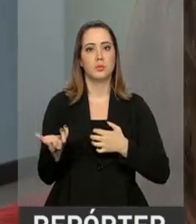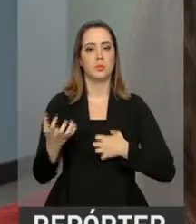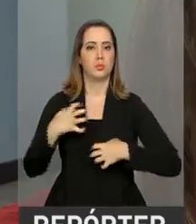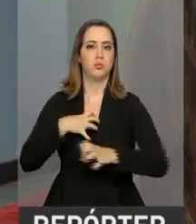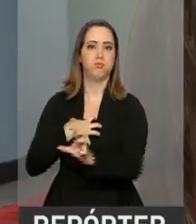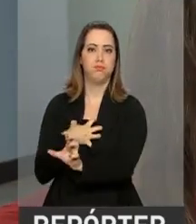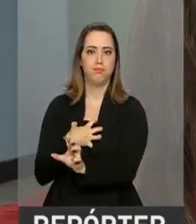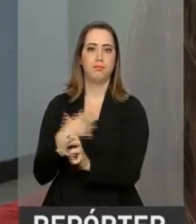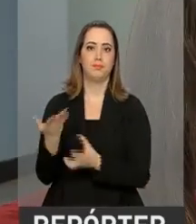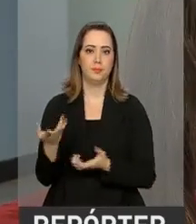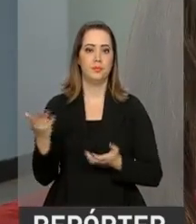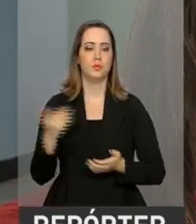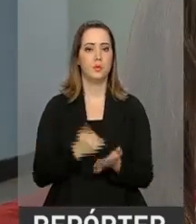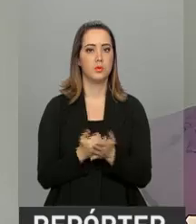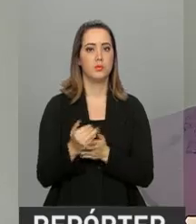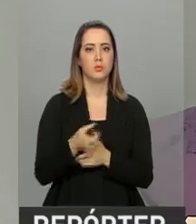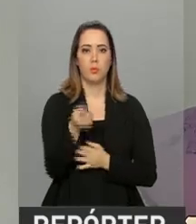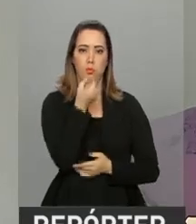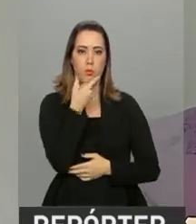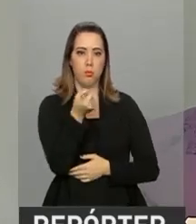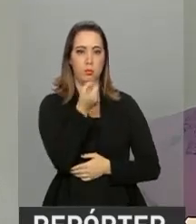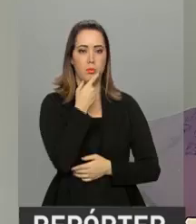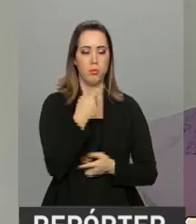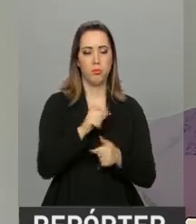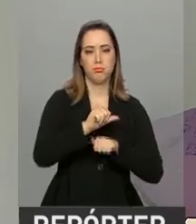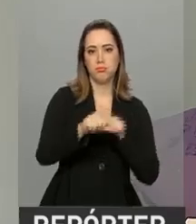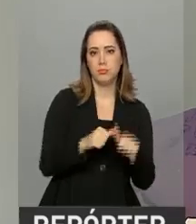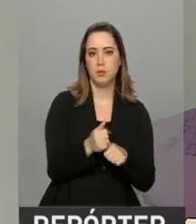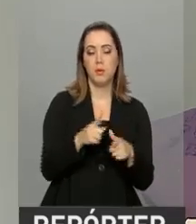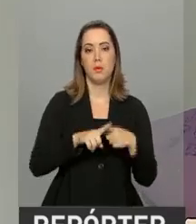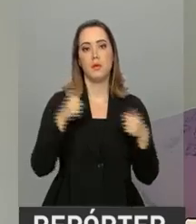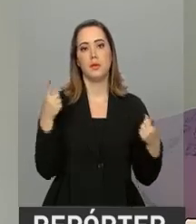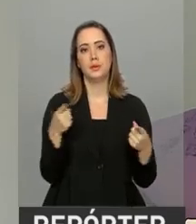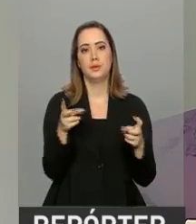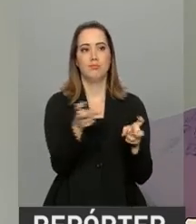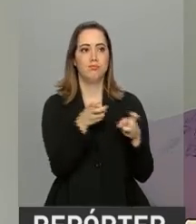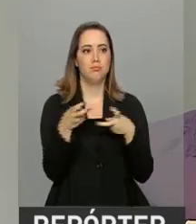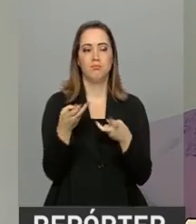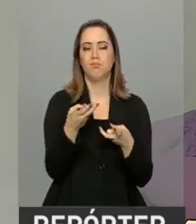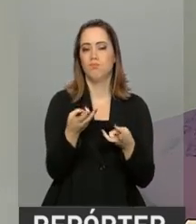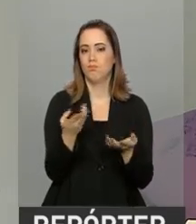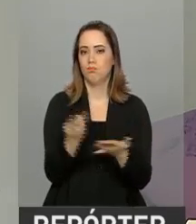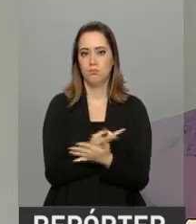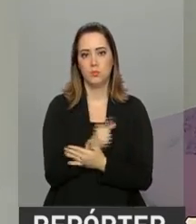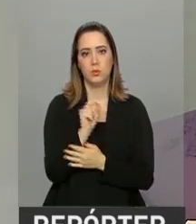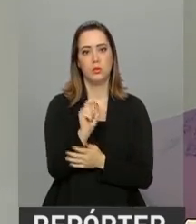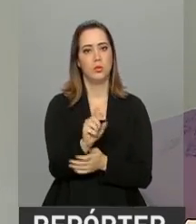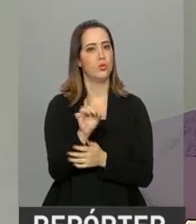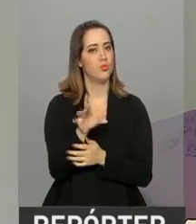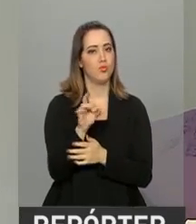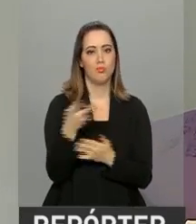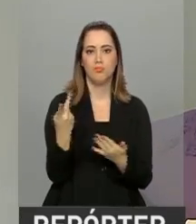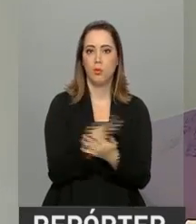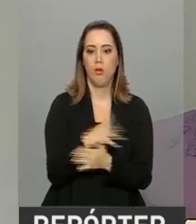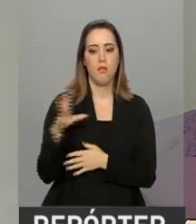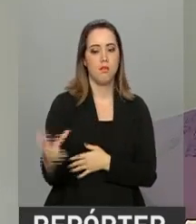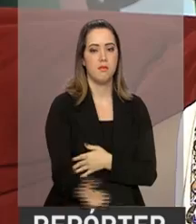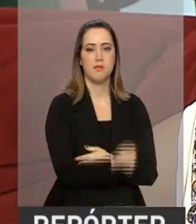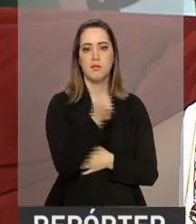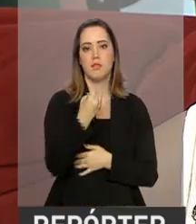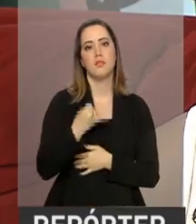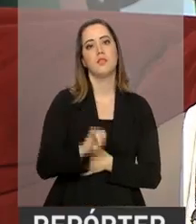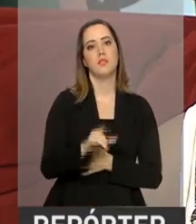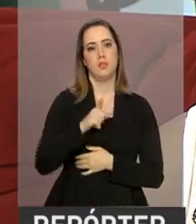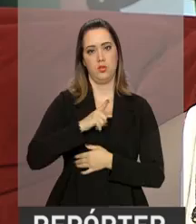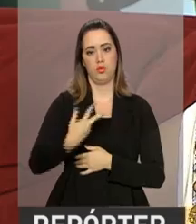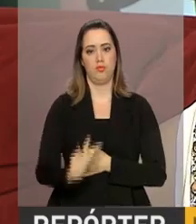medicamento pudesse reverter o quadro mas a expectativa não foi correspondida a filha só seria salva com Um transplante